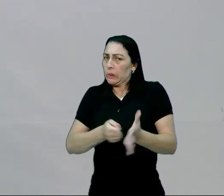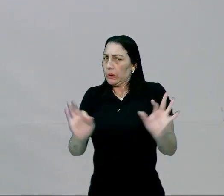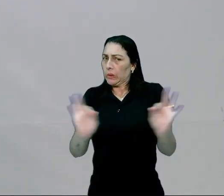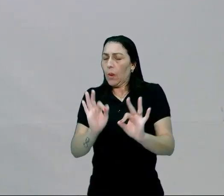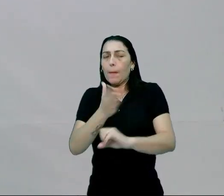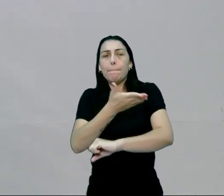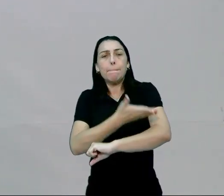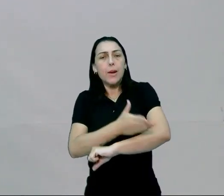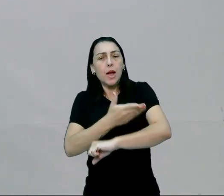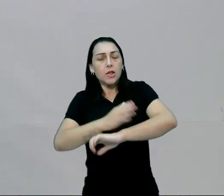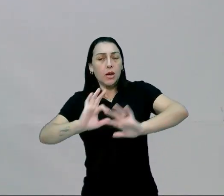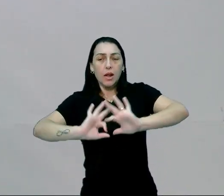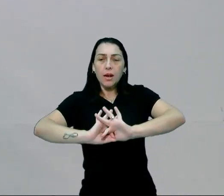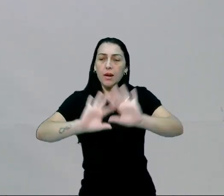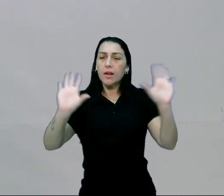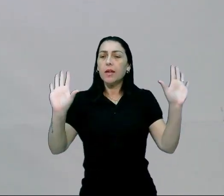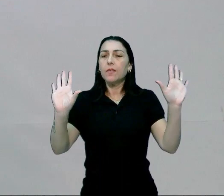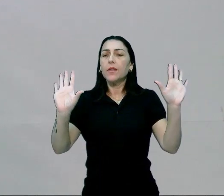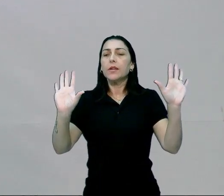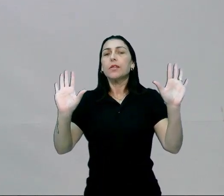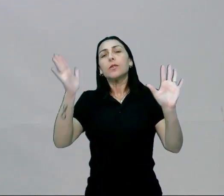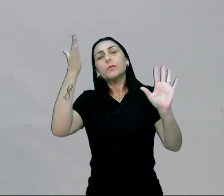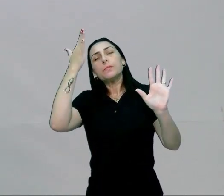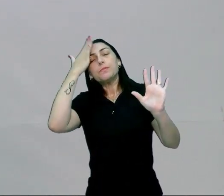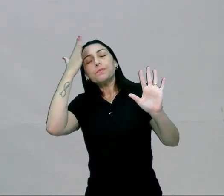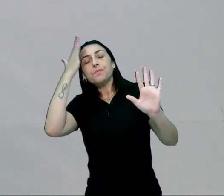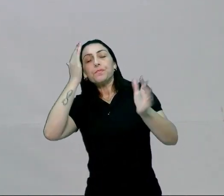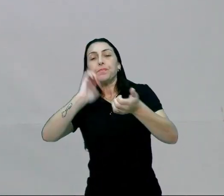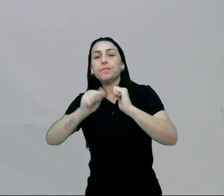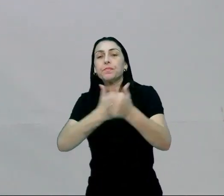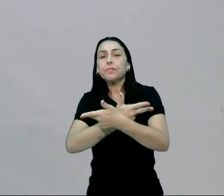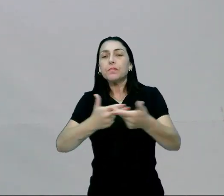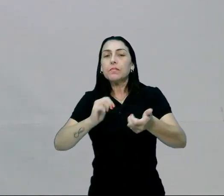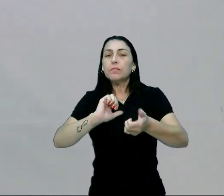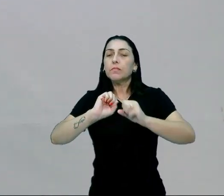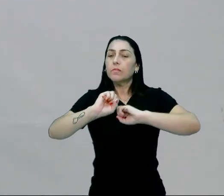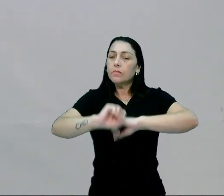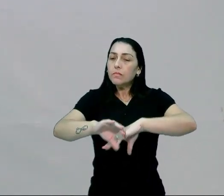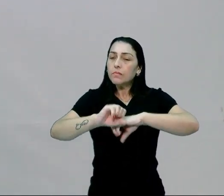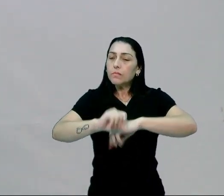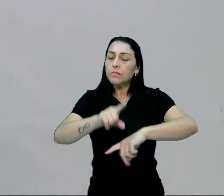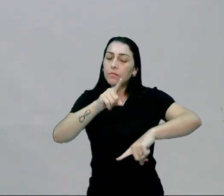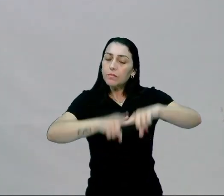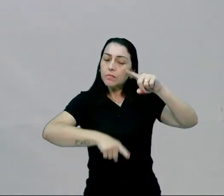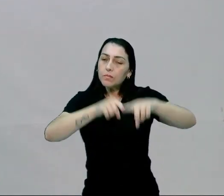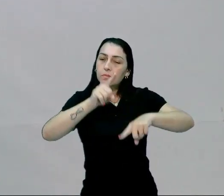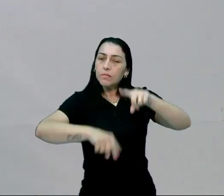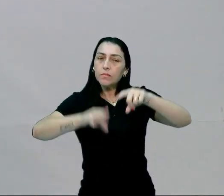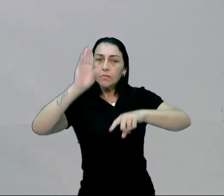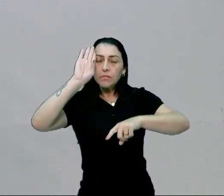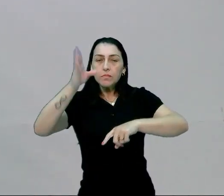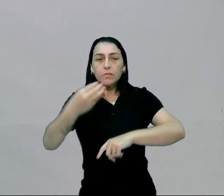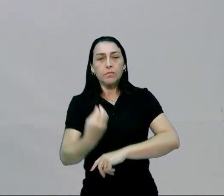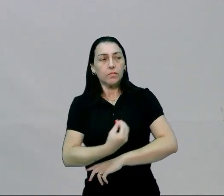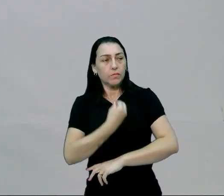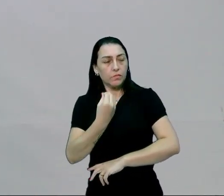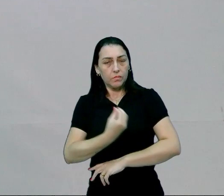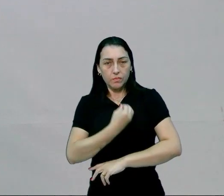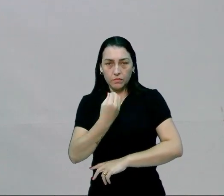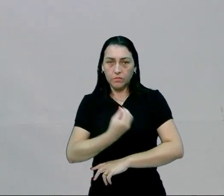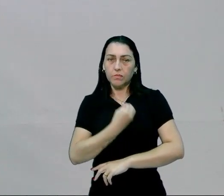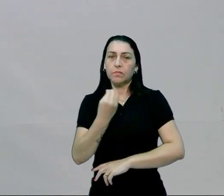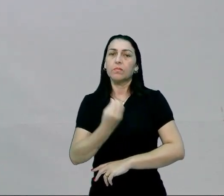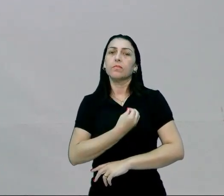é uma prática livre. Então, quando a gente compreende o esporte educacional como uma ferramenta de vivência,